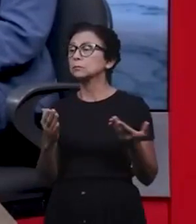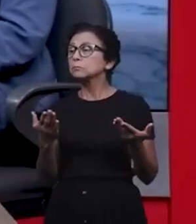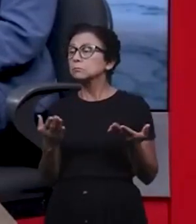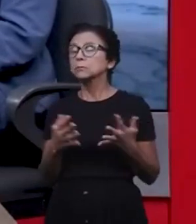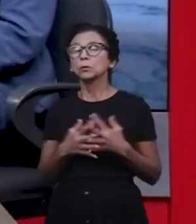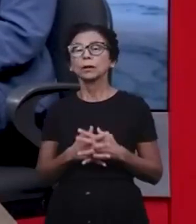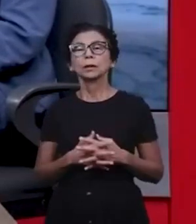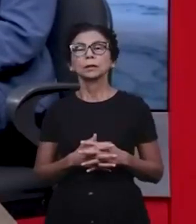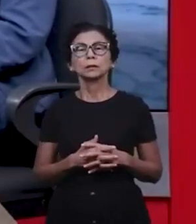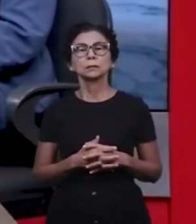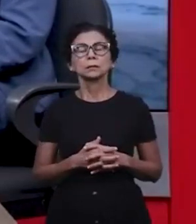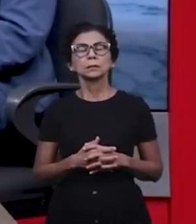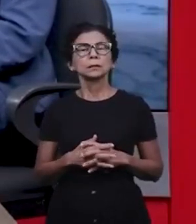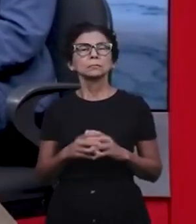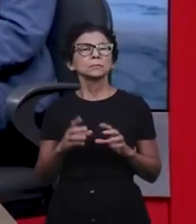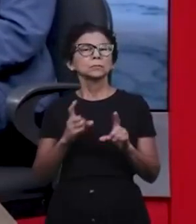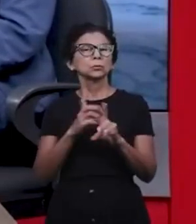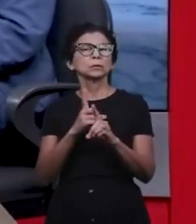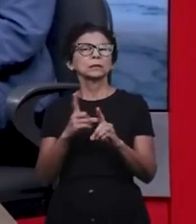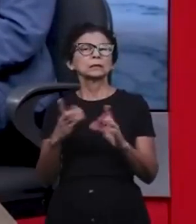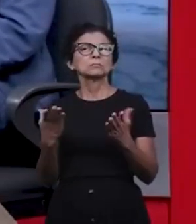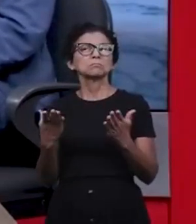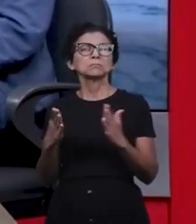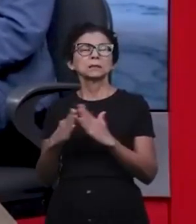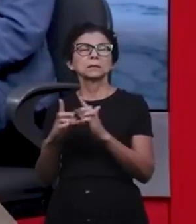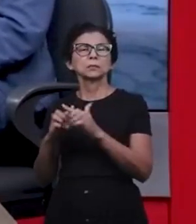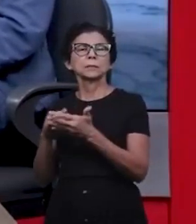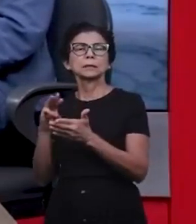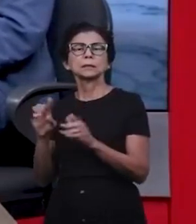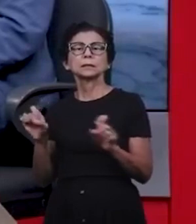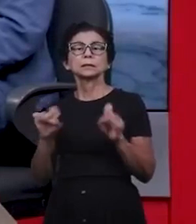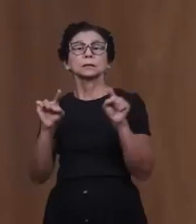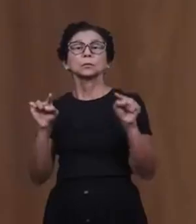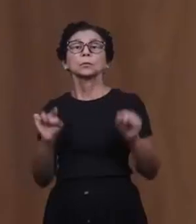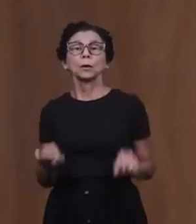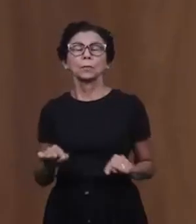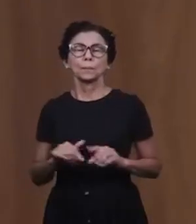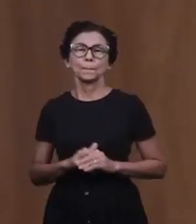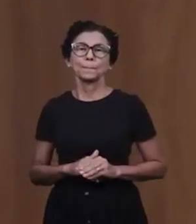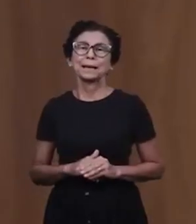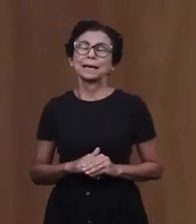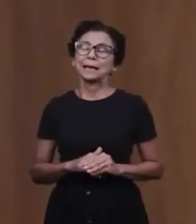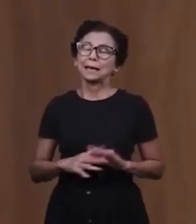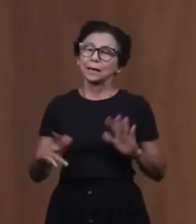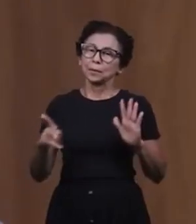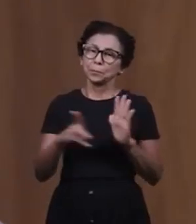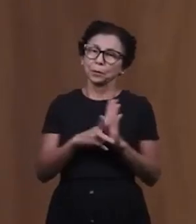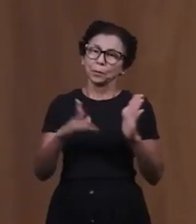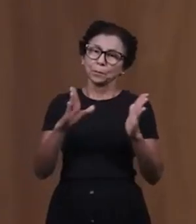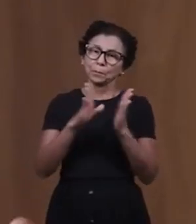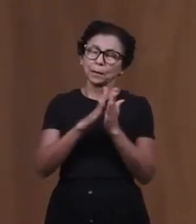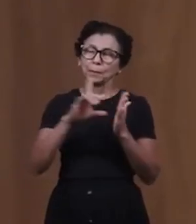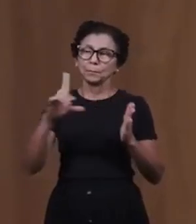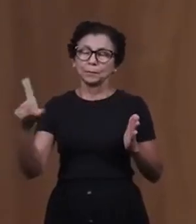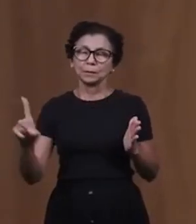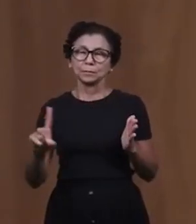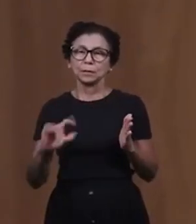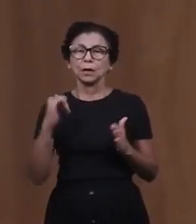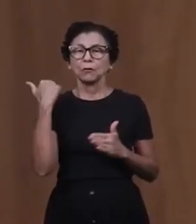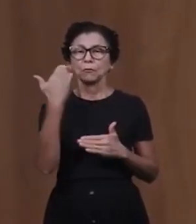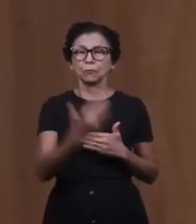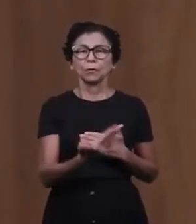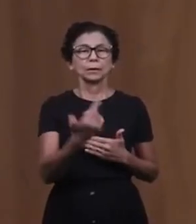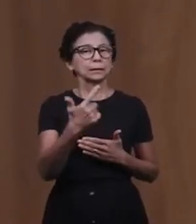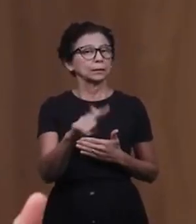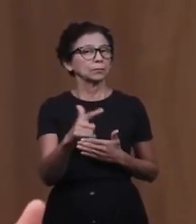quando você fala doutrina da Igreja Cristã Maranata, você está falando da doutrina bíblica, daquilo que está na Bíblia, a palavra de Deus. Nada fora disso. O Luiz colocou